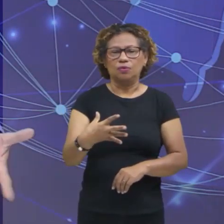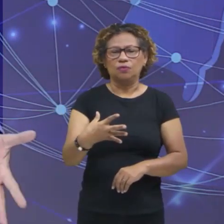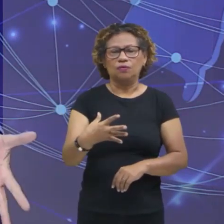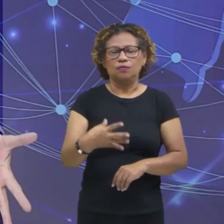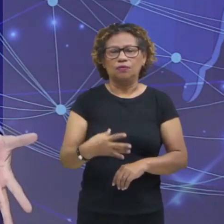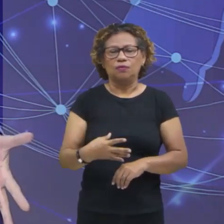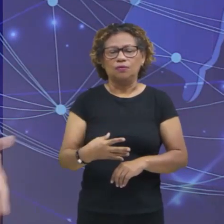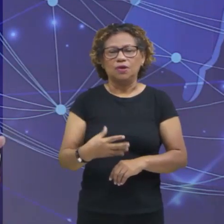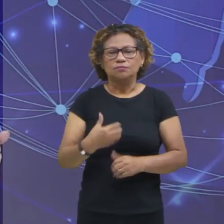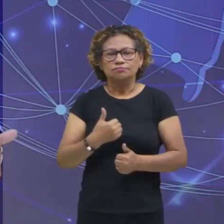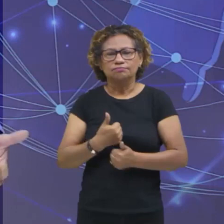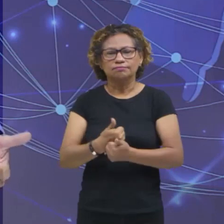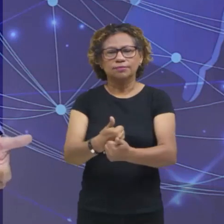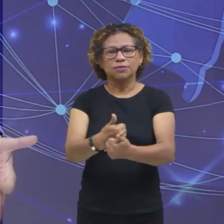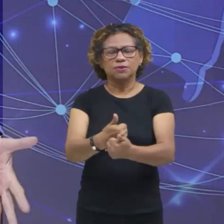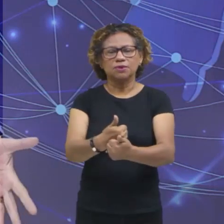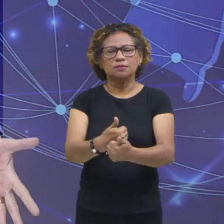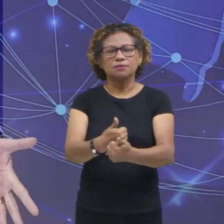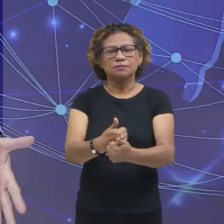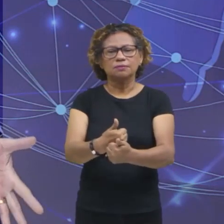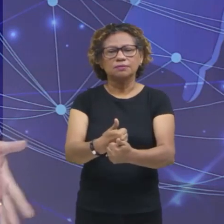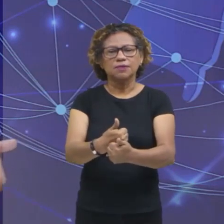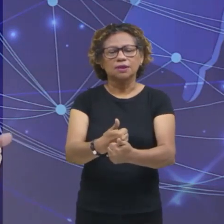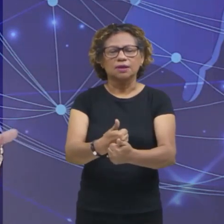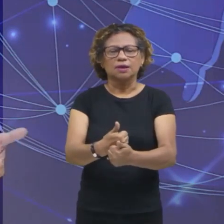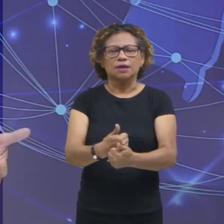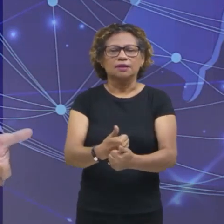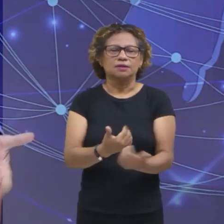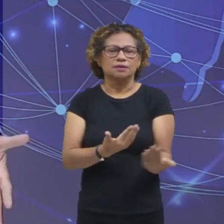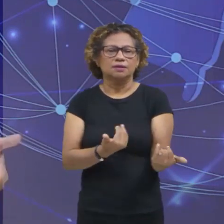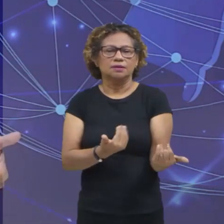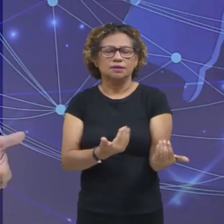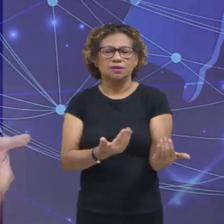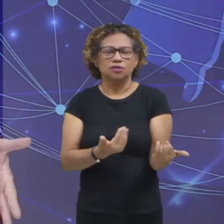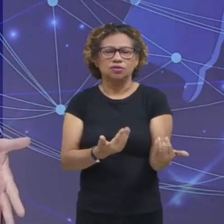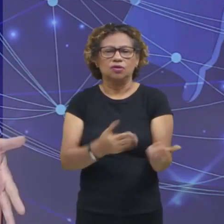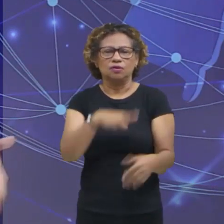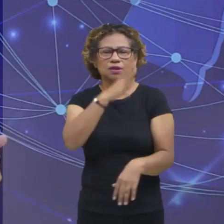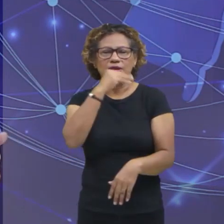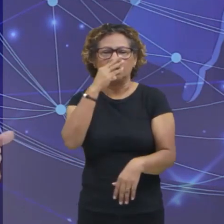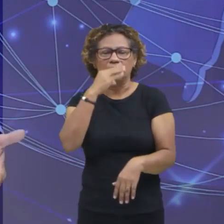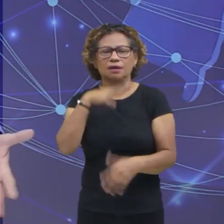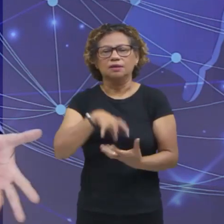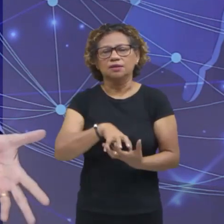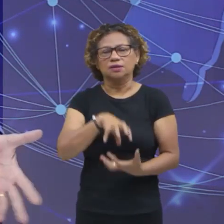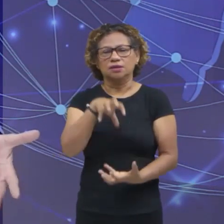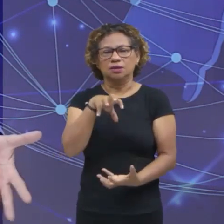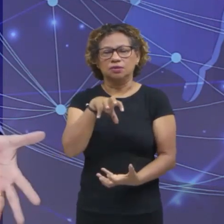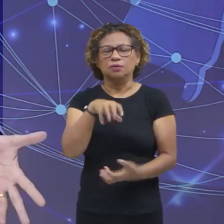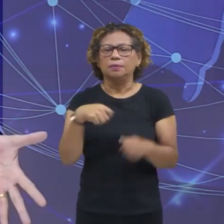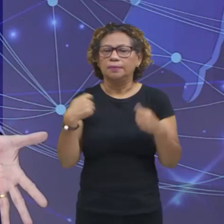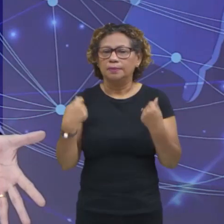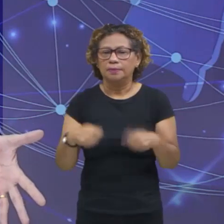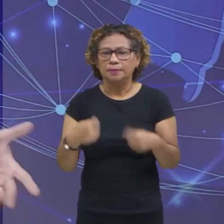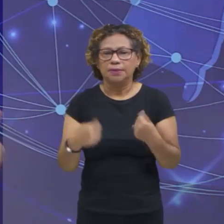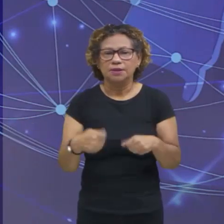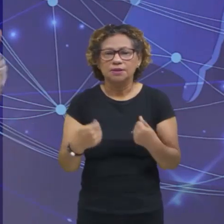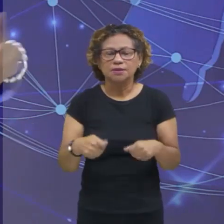nos aproximar mais desses jovens, crianças e adultos que